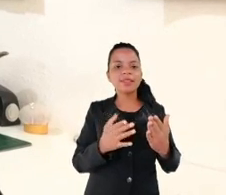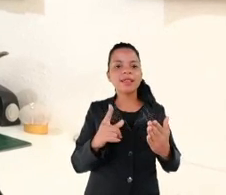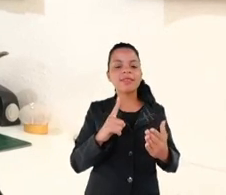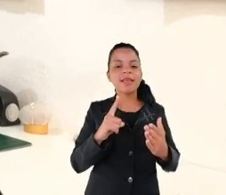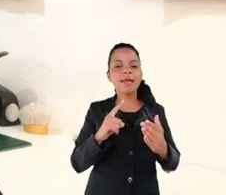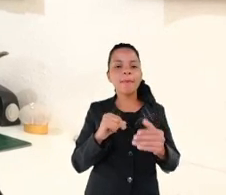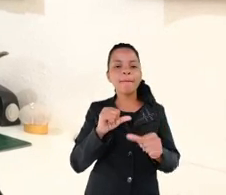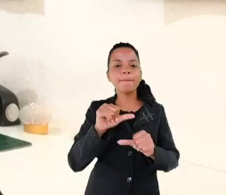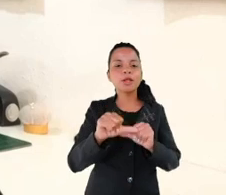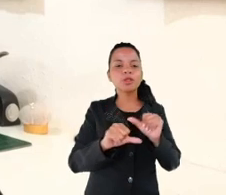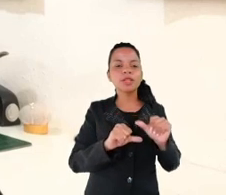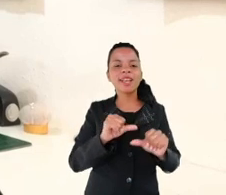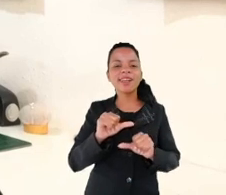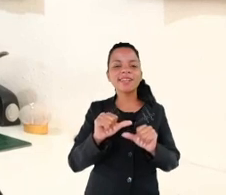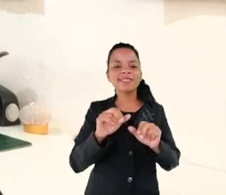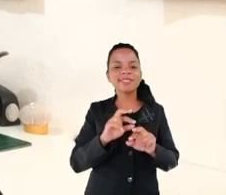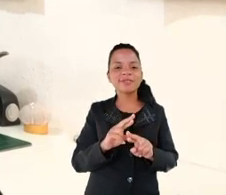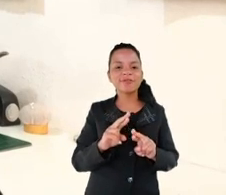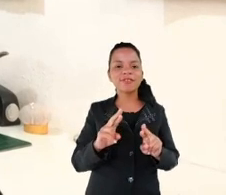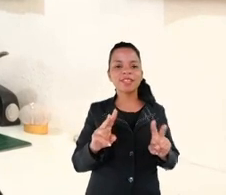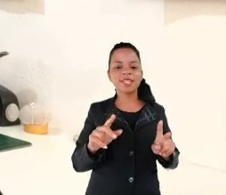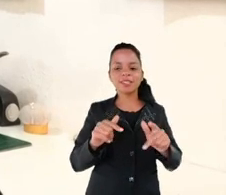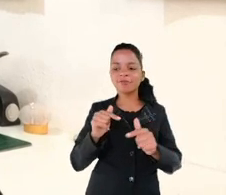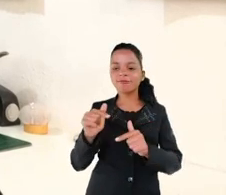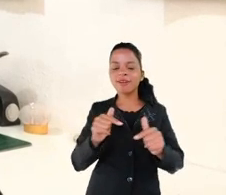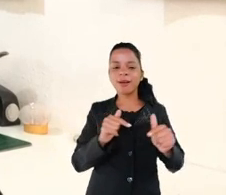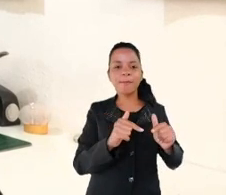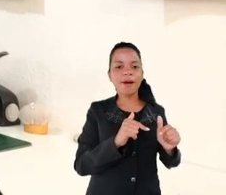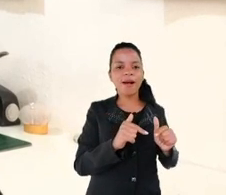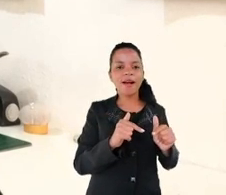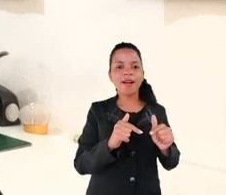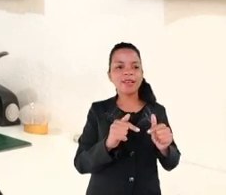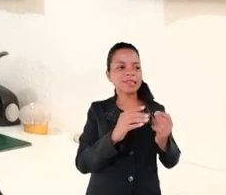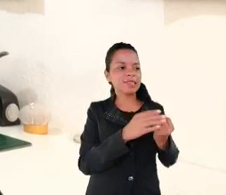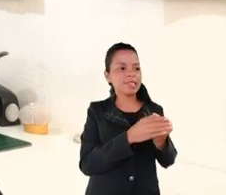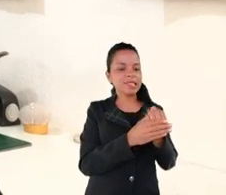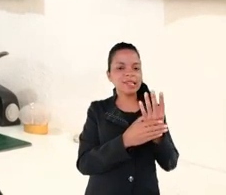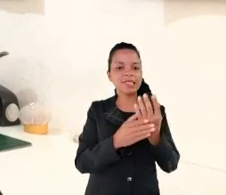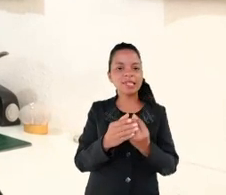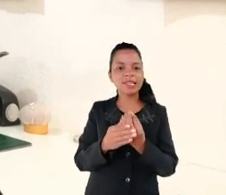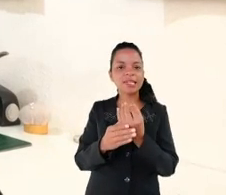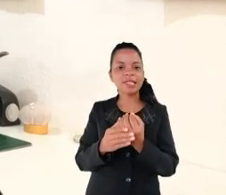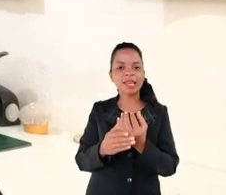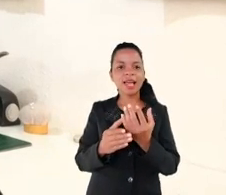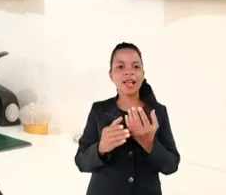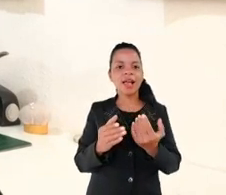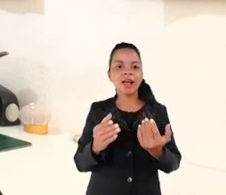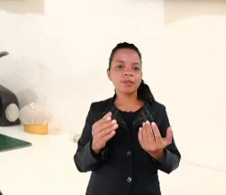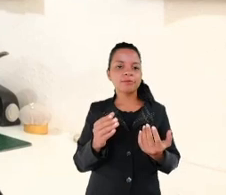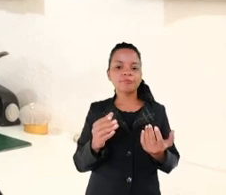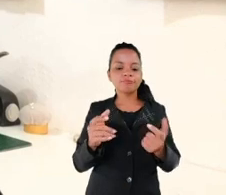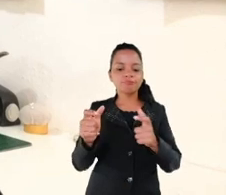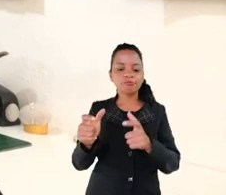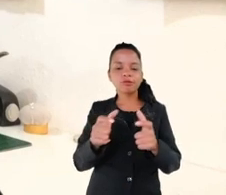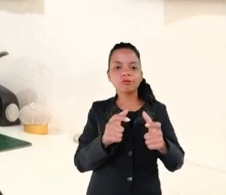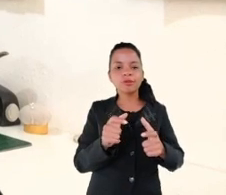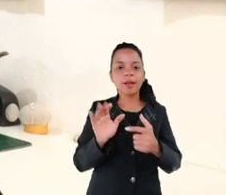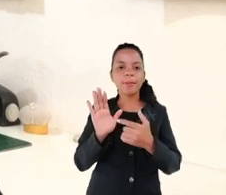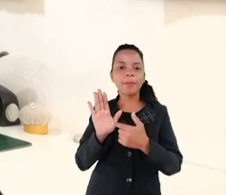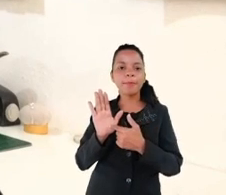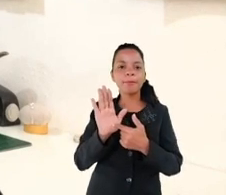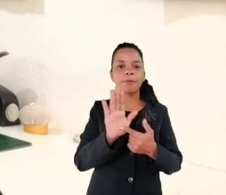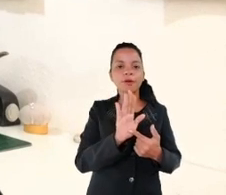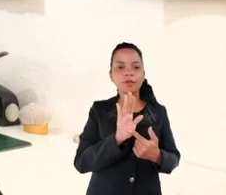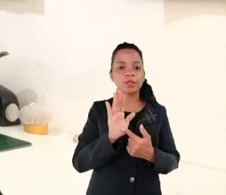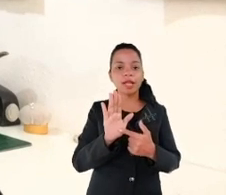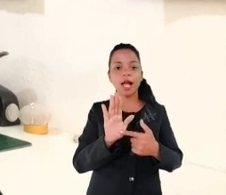então você cria esse espaço para poder expor tudo que você fez. Nesses dois anos e